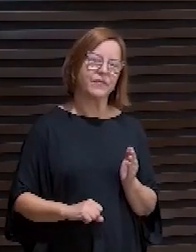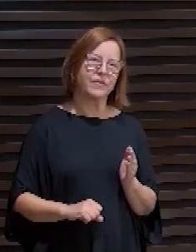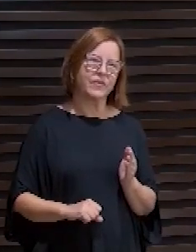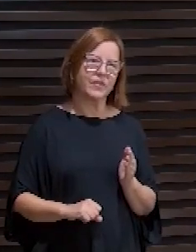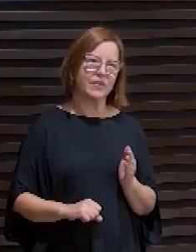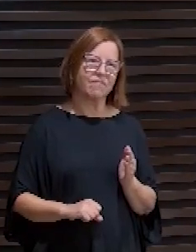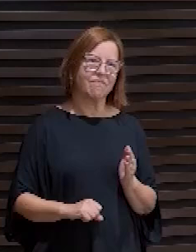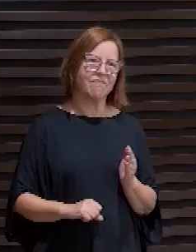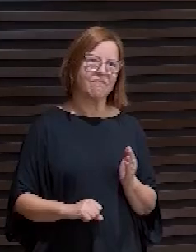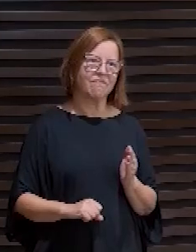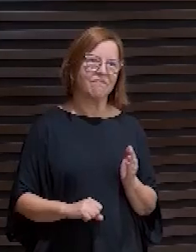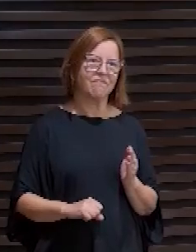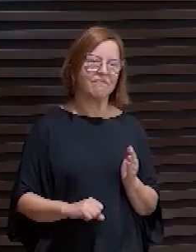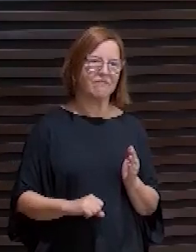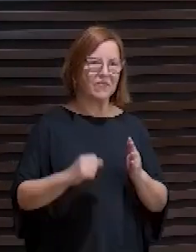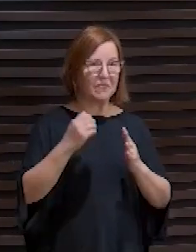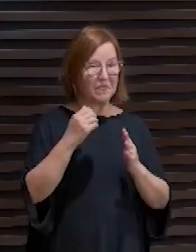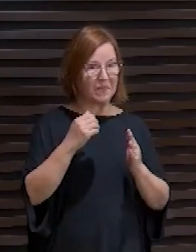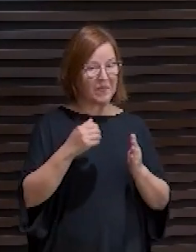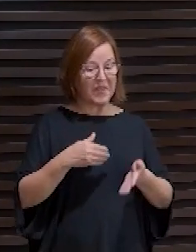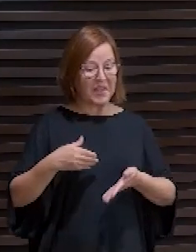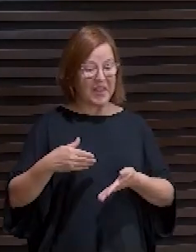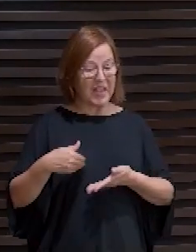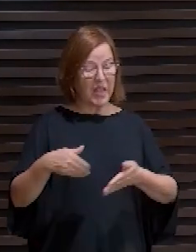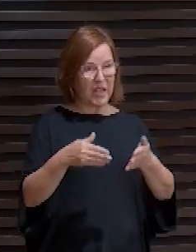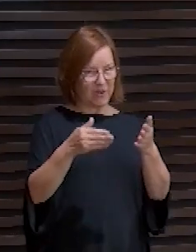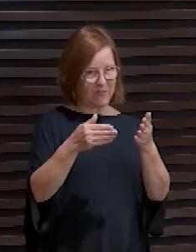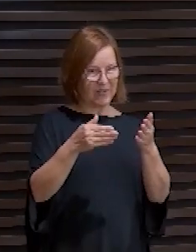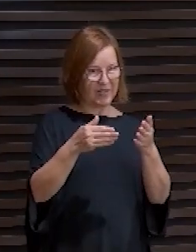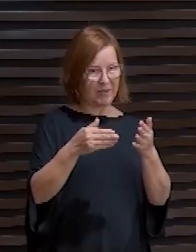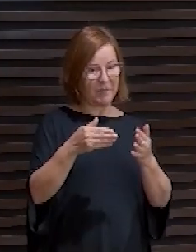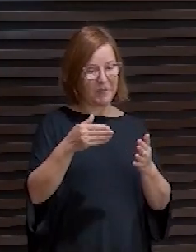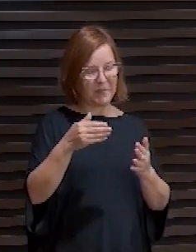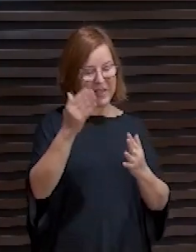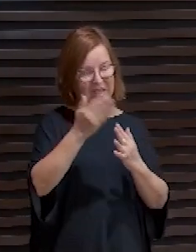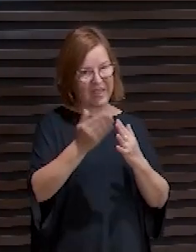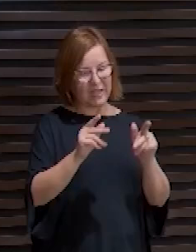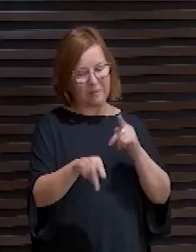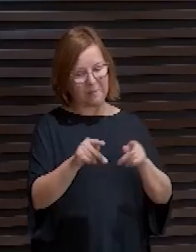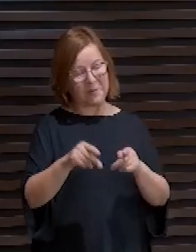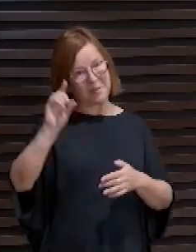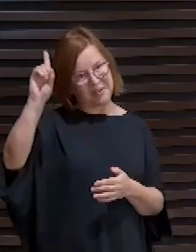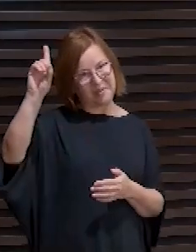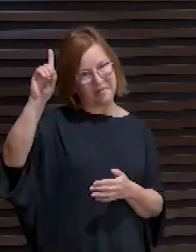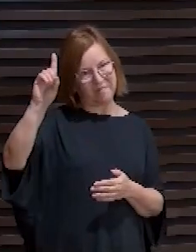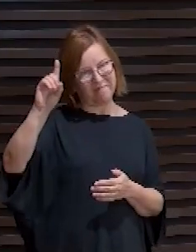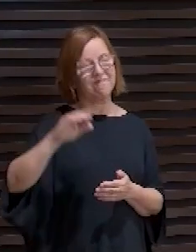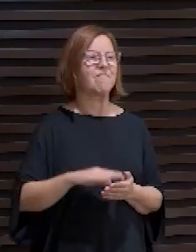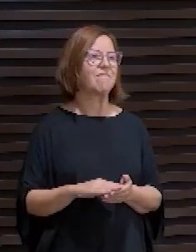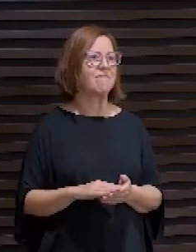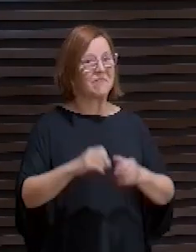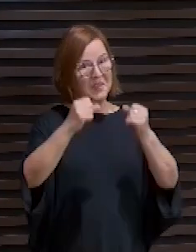eles faziam, sabe, ele dava a mão do povo de Deus e dava a mão para Deus. É como se fosse mais ou menos assim. Ele